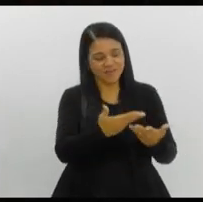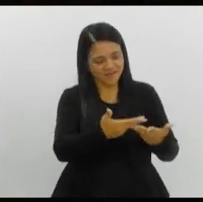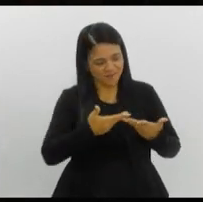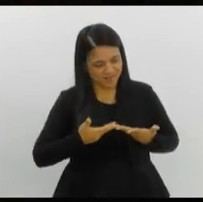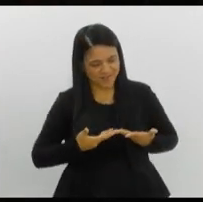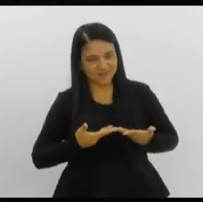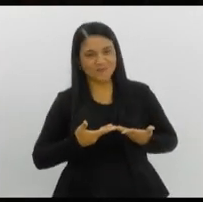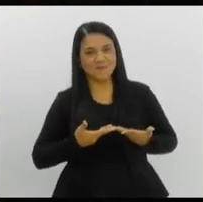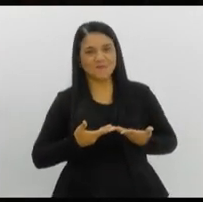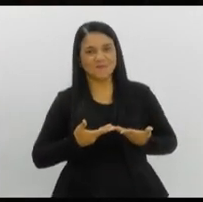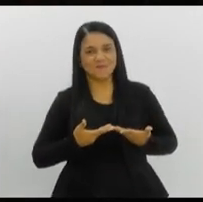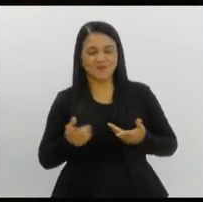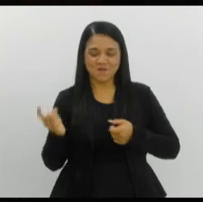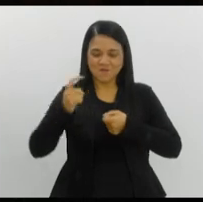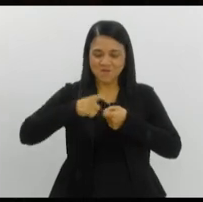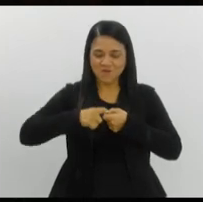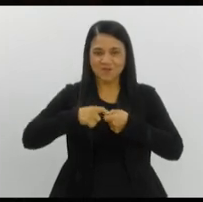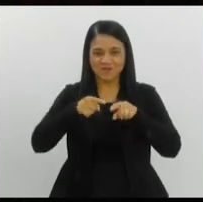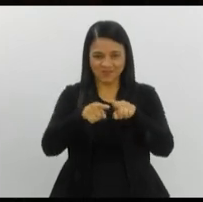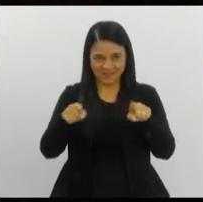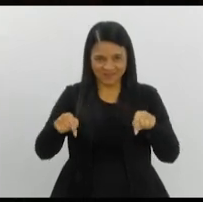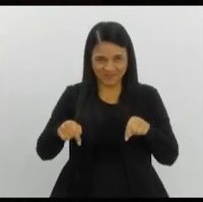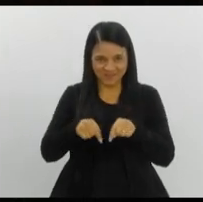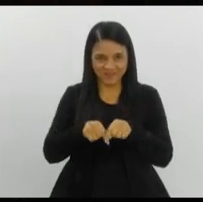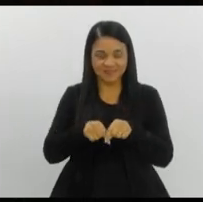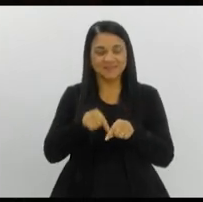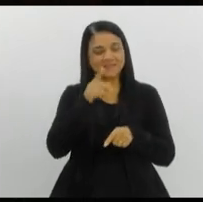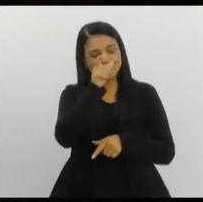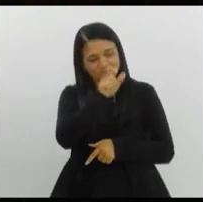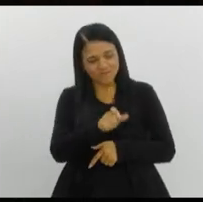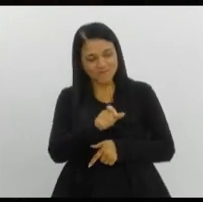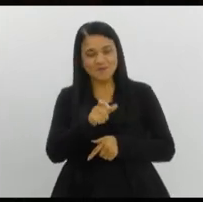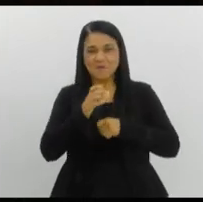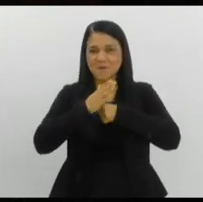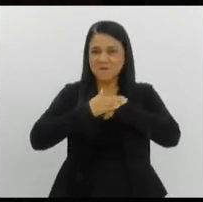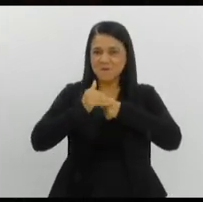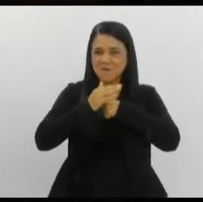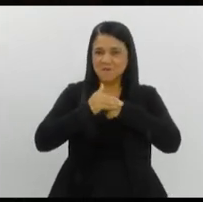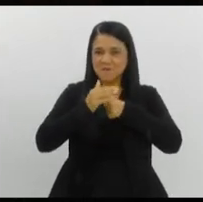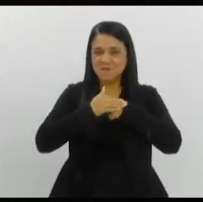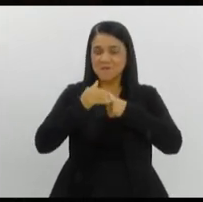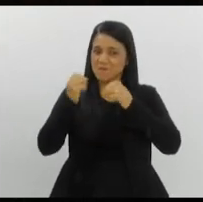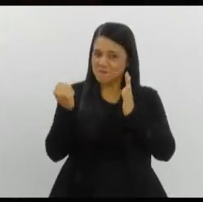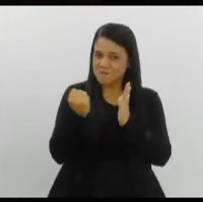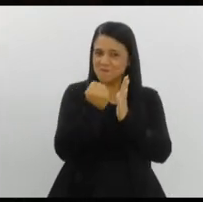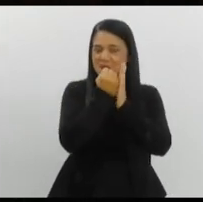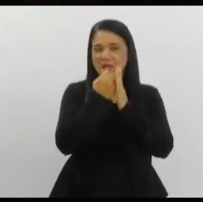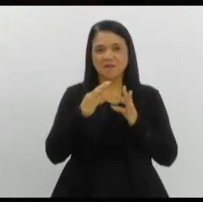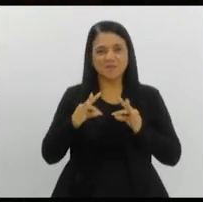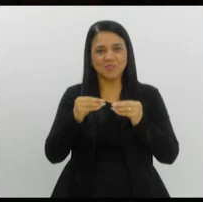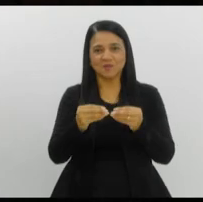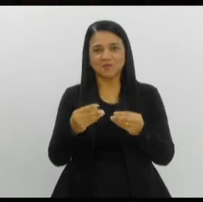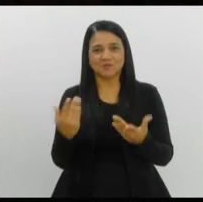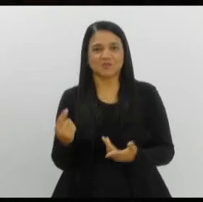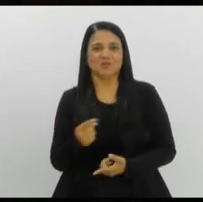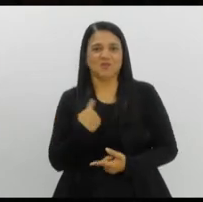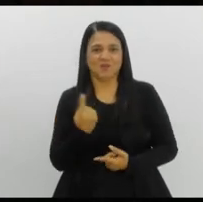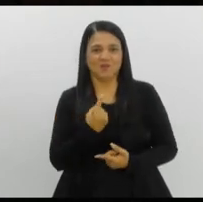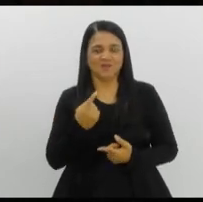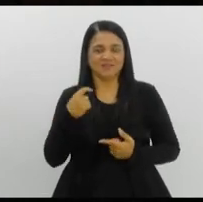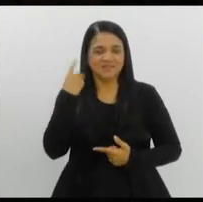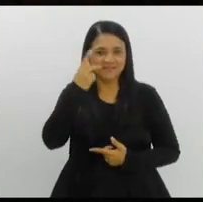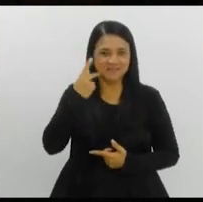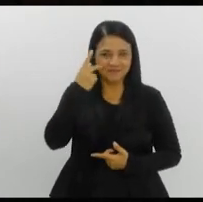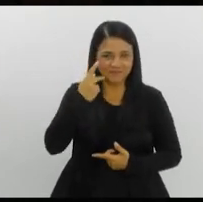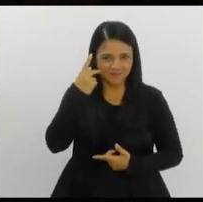recepcionou no meu retorno a essa casa, essa figura carismática e emblemática para todos nós, Marco,